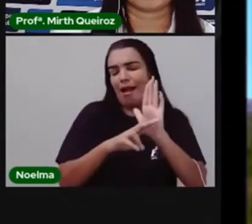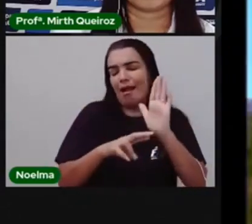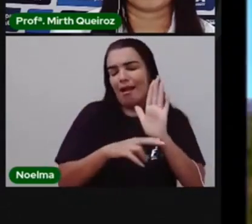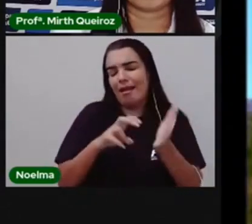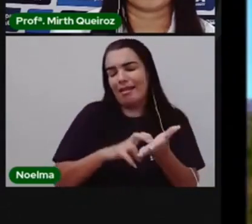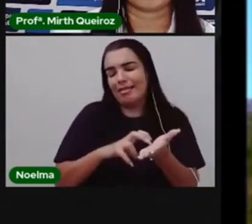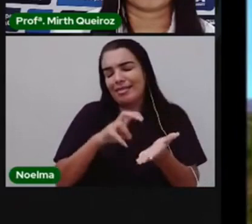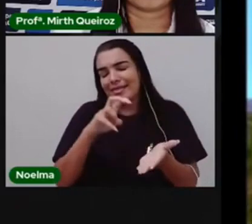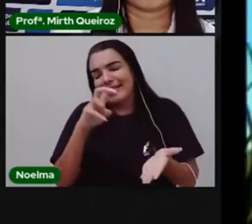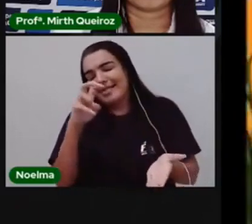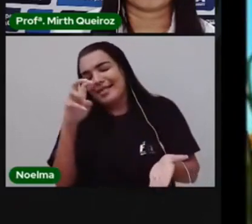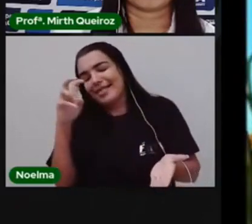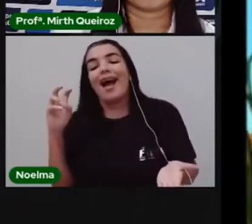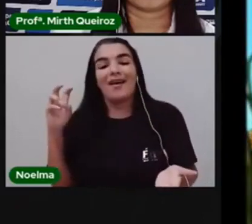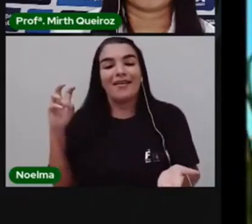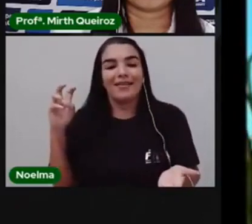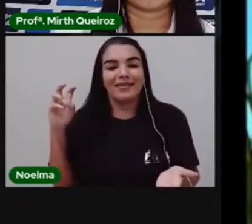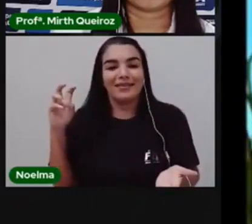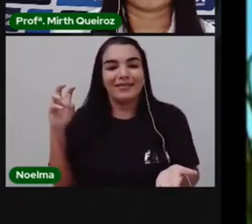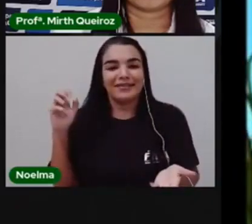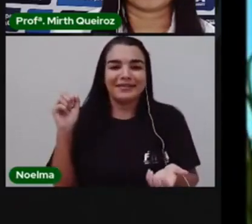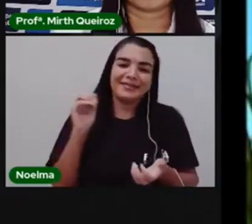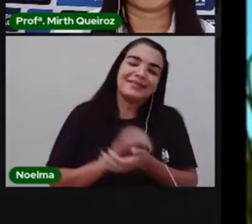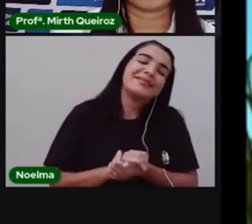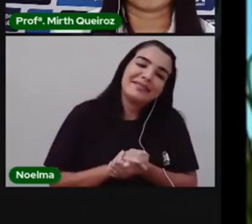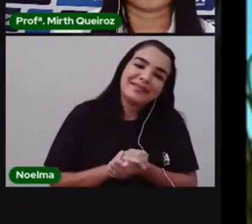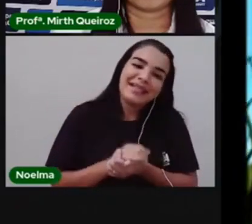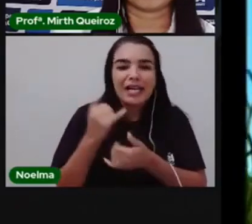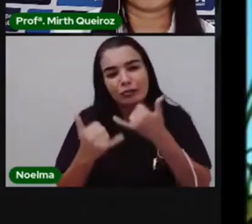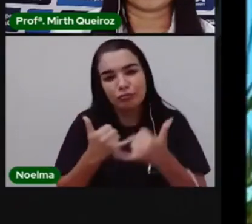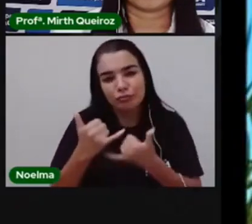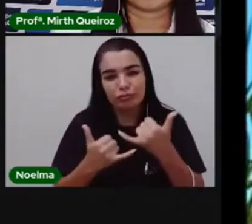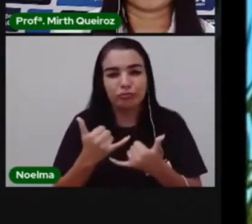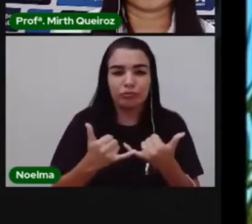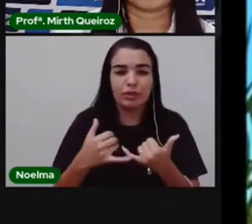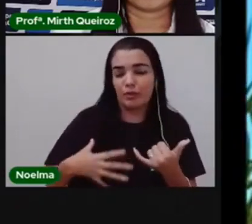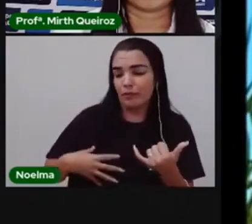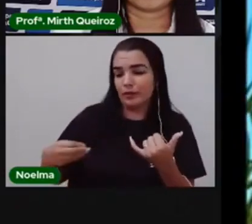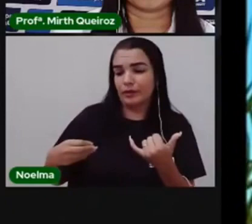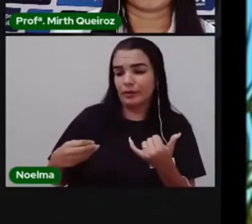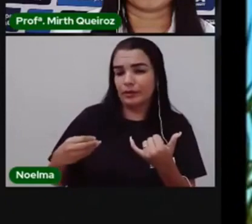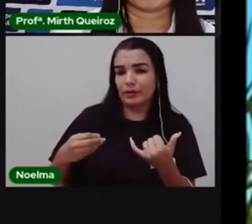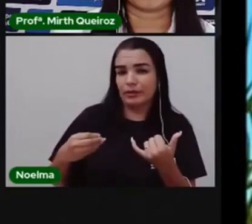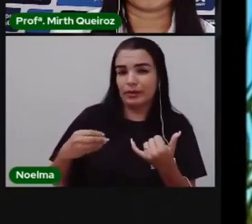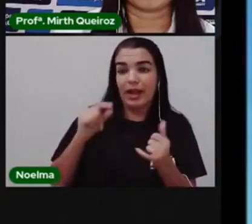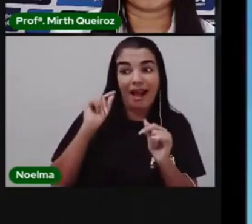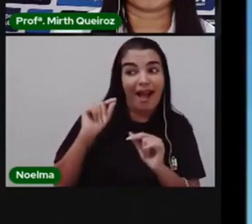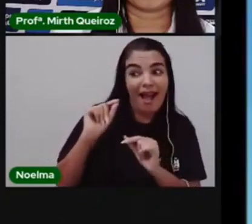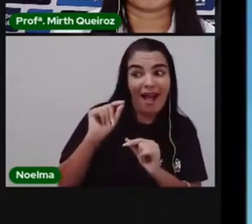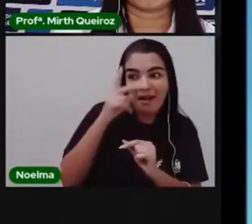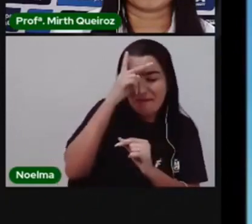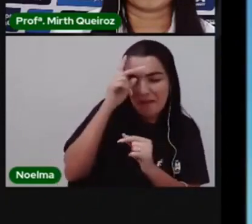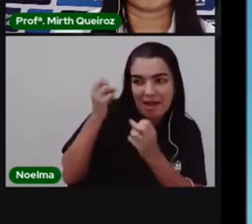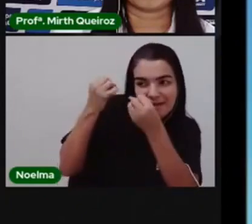relatório matinal. O que está fazendo? Passando. Deixe o profissional lhe mostrar.